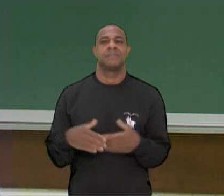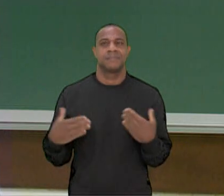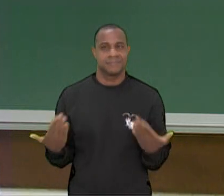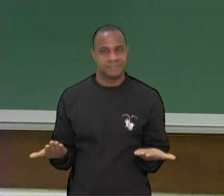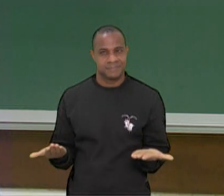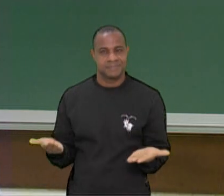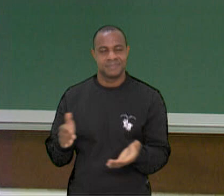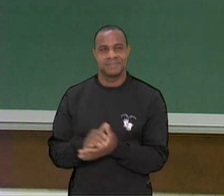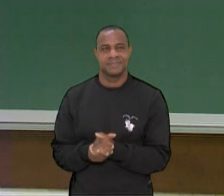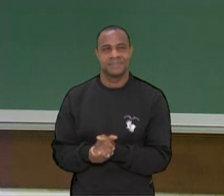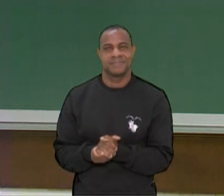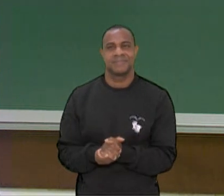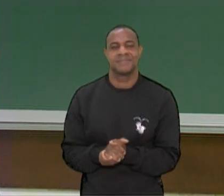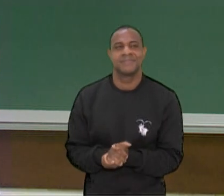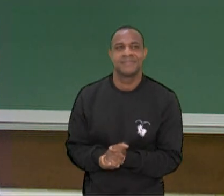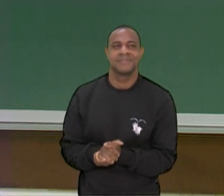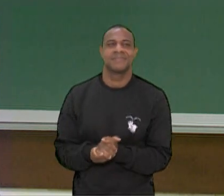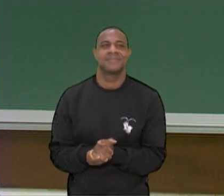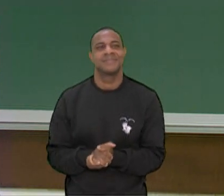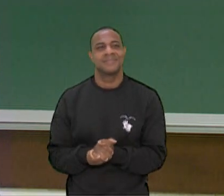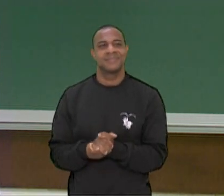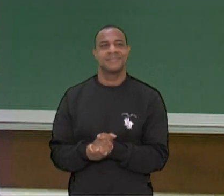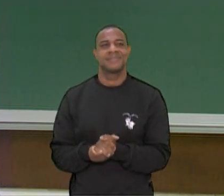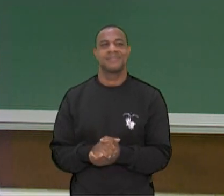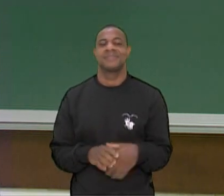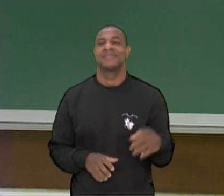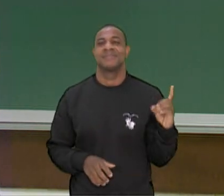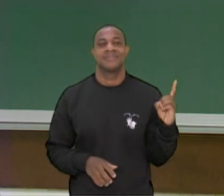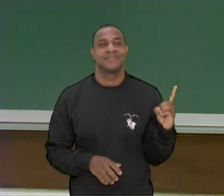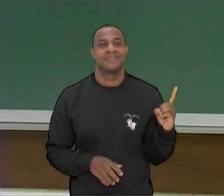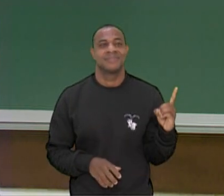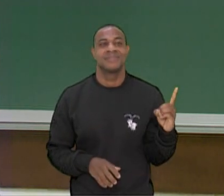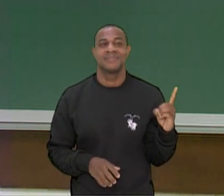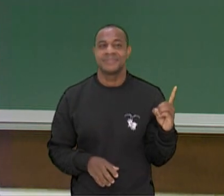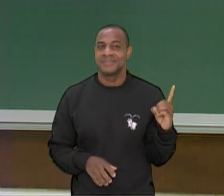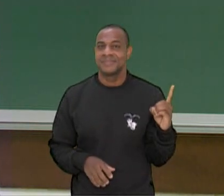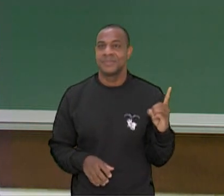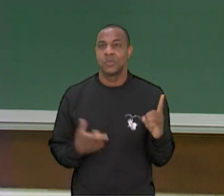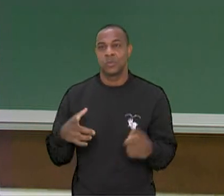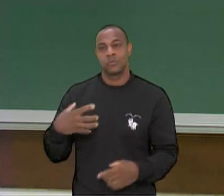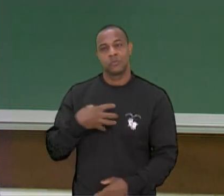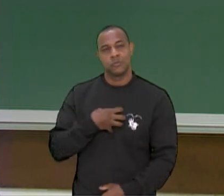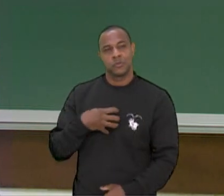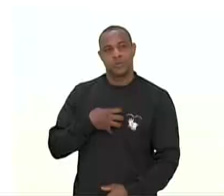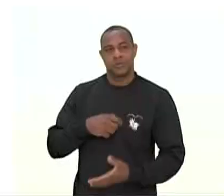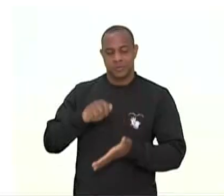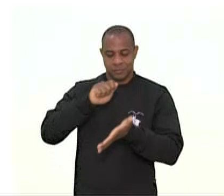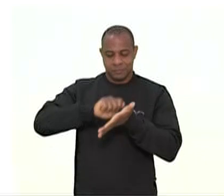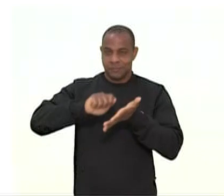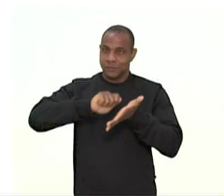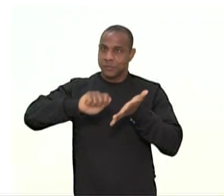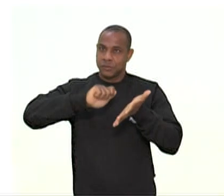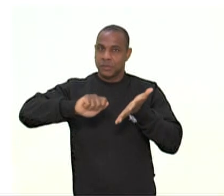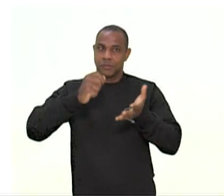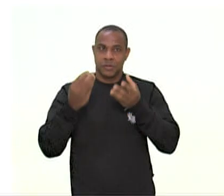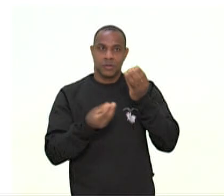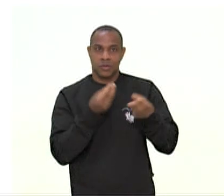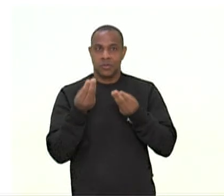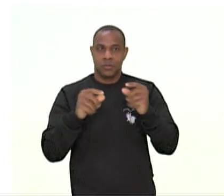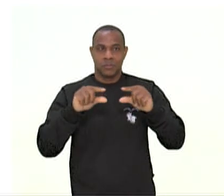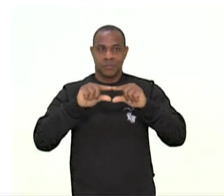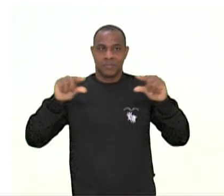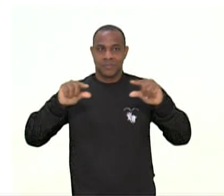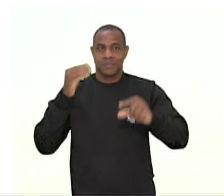Vamos lá, gente? Vamos conferir? Espero que tenham acertado. Letra D. A outra forma de responder, de escrever a essa